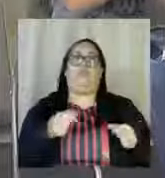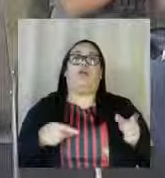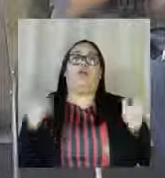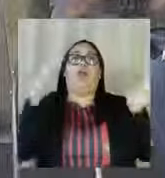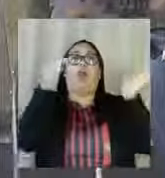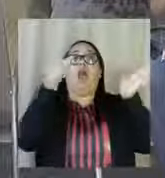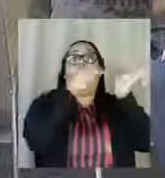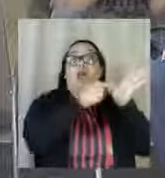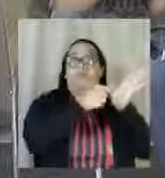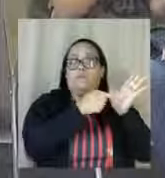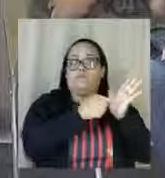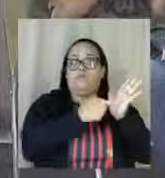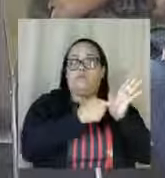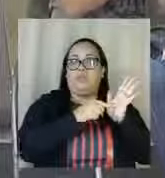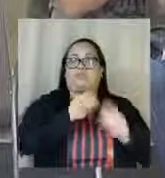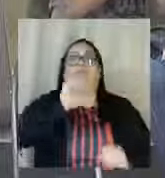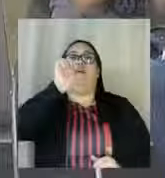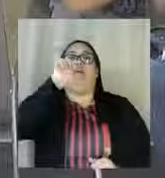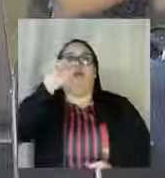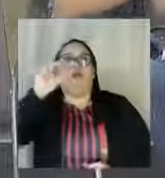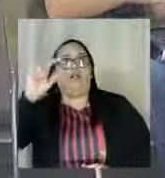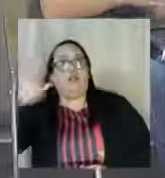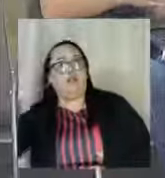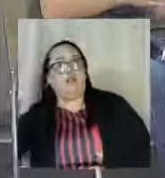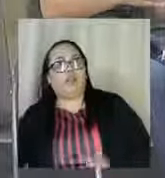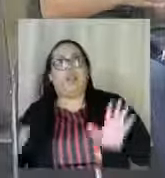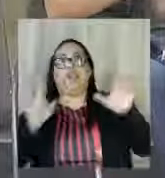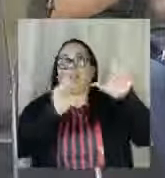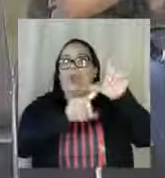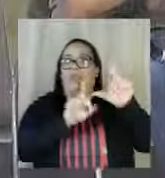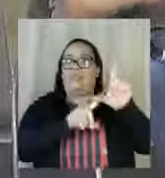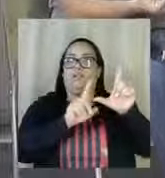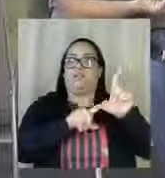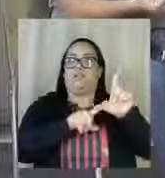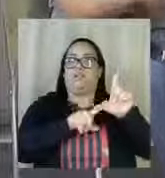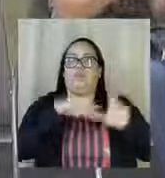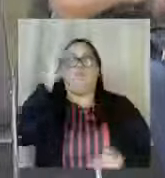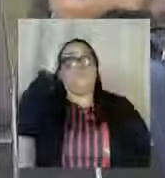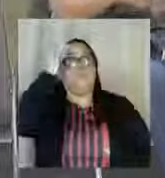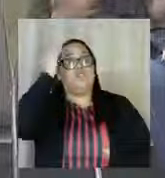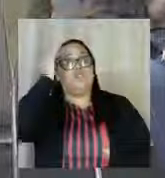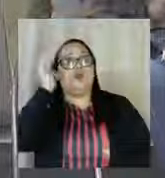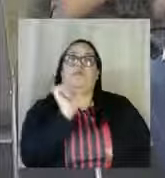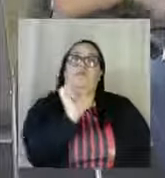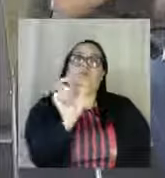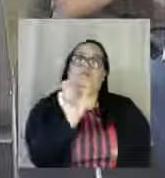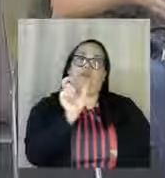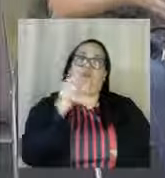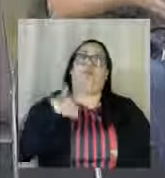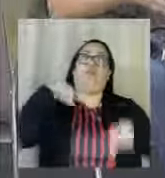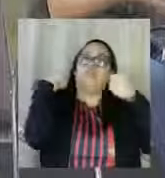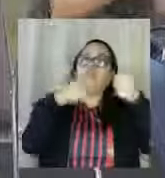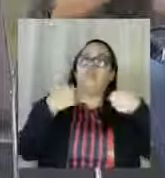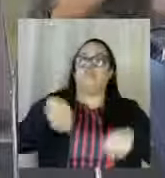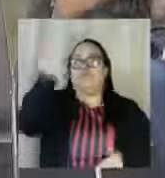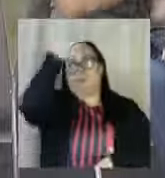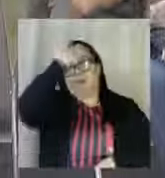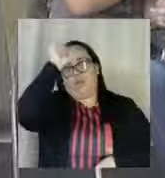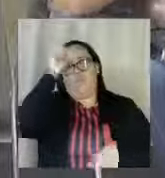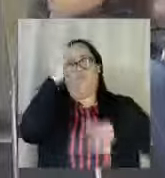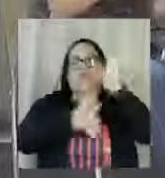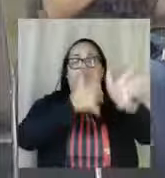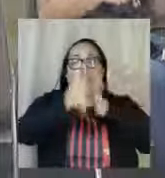Quando ele colocava a palavra, eu fui chegando até Mateus. E aí surgiu o interesse. Eu preciso aprender Libras. Porque eu tinha